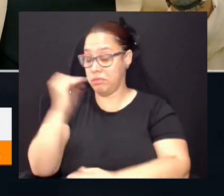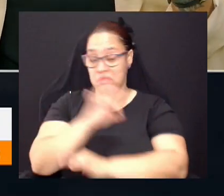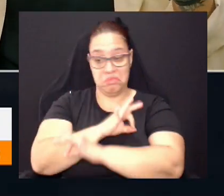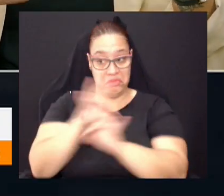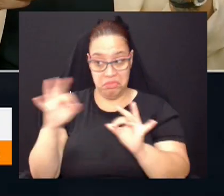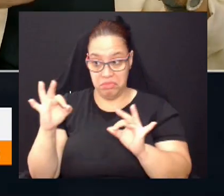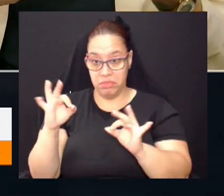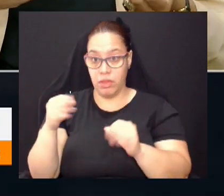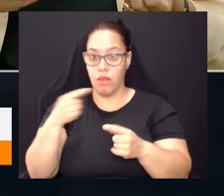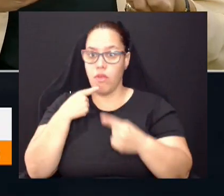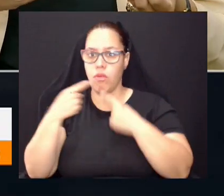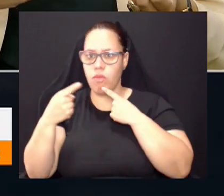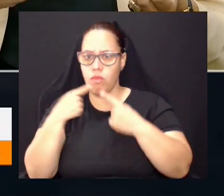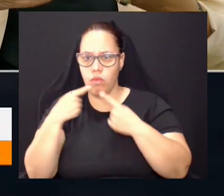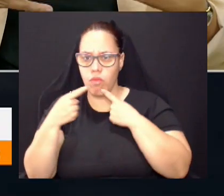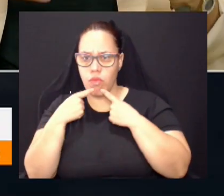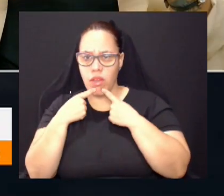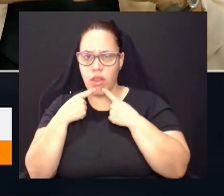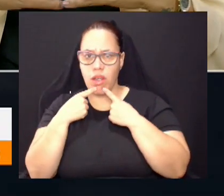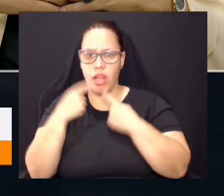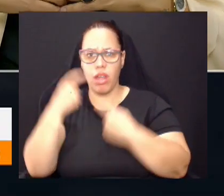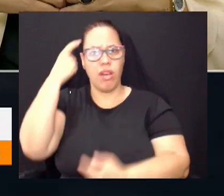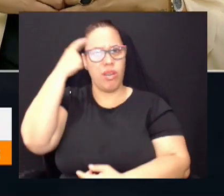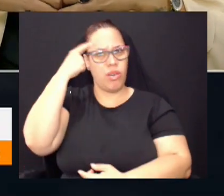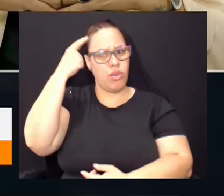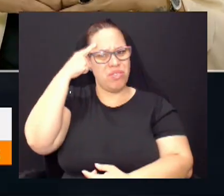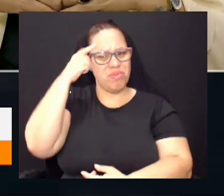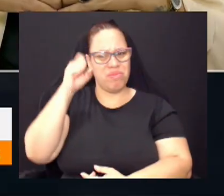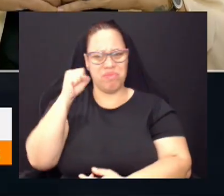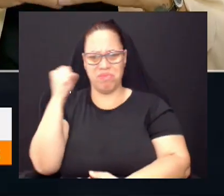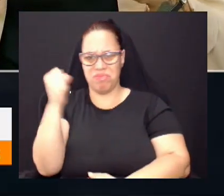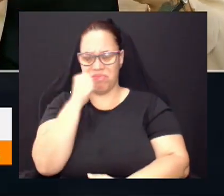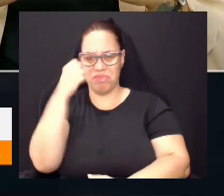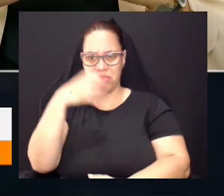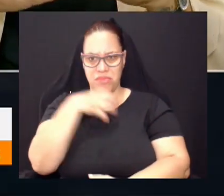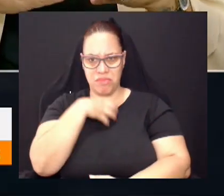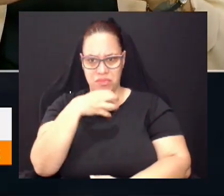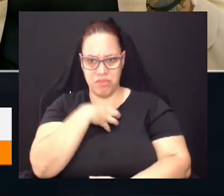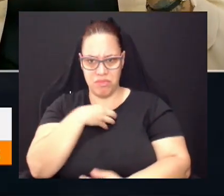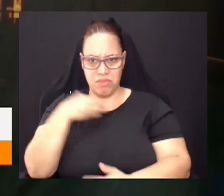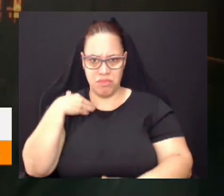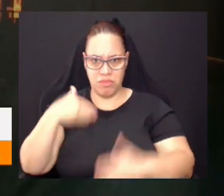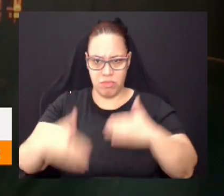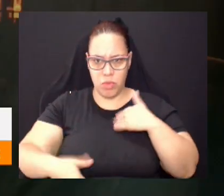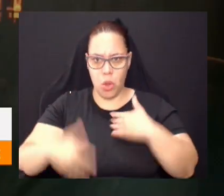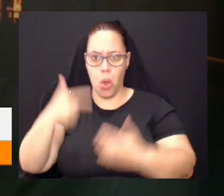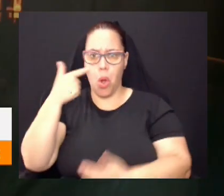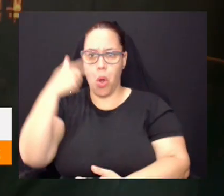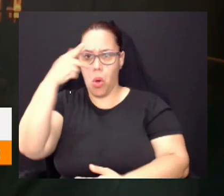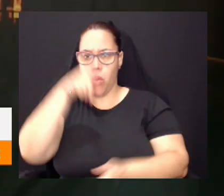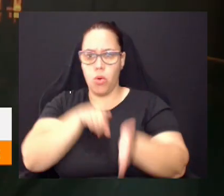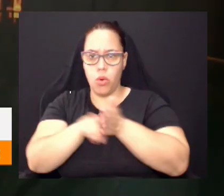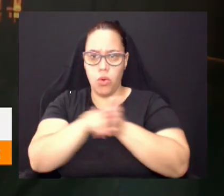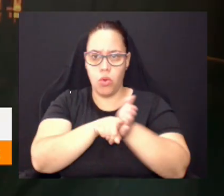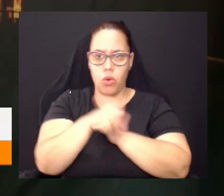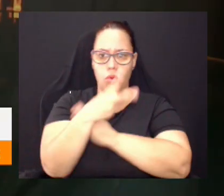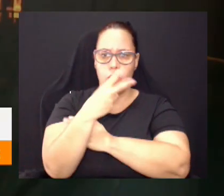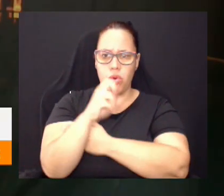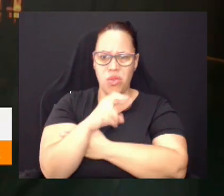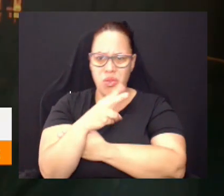a gente tenta racionalizar a crise, o corpo ele reage fisicamente. Ó, tem uma pesquisa de 2018 que mostrou